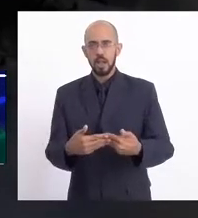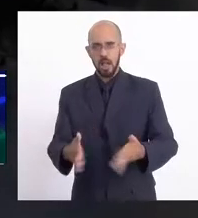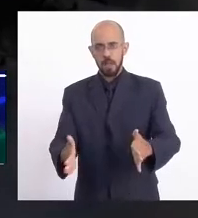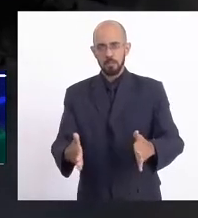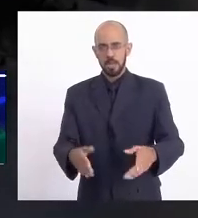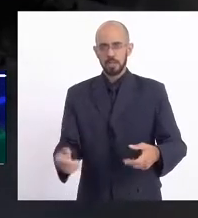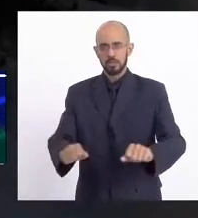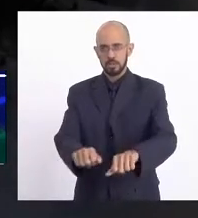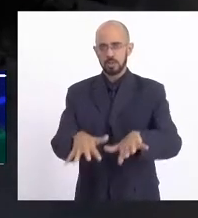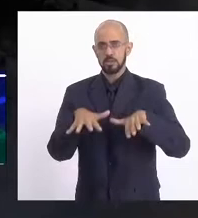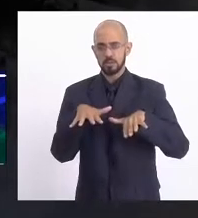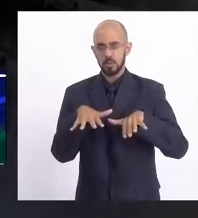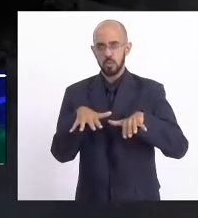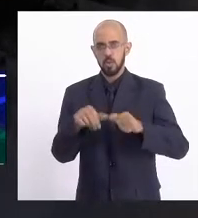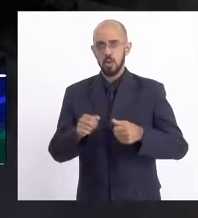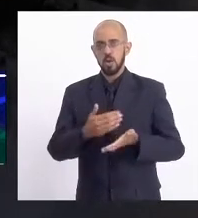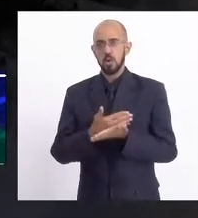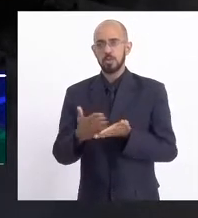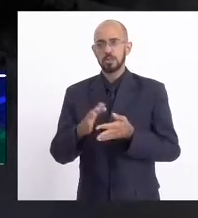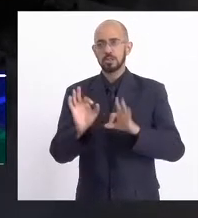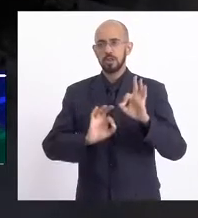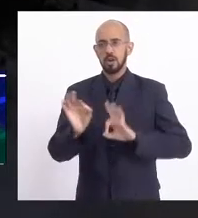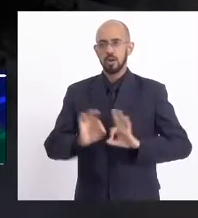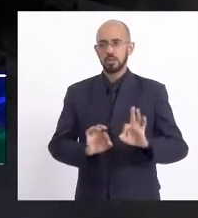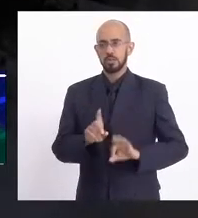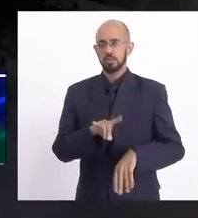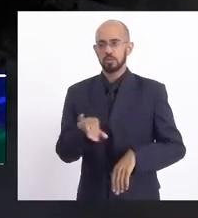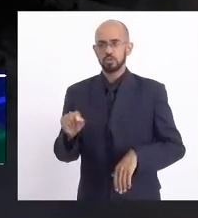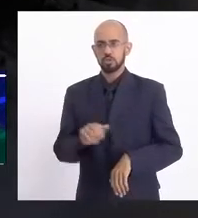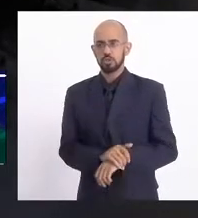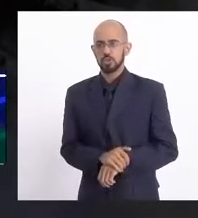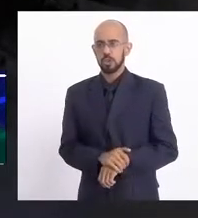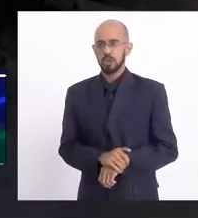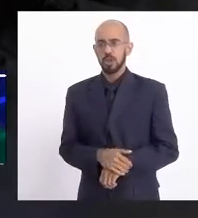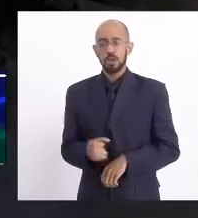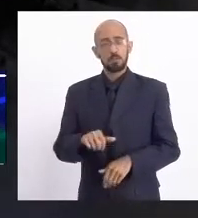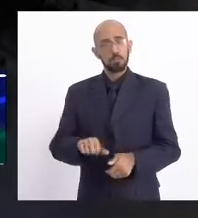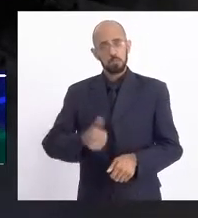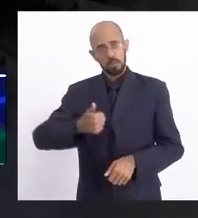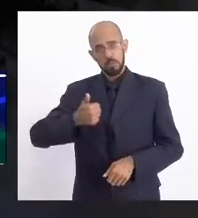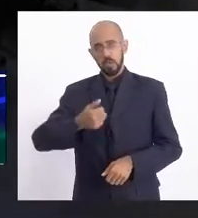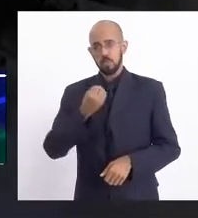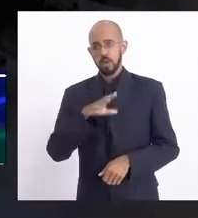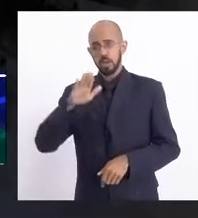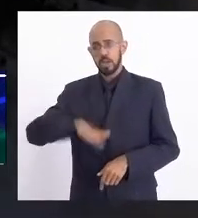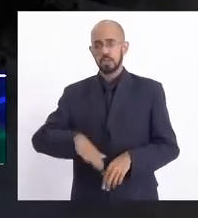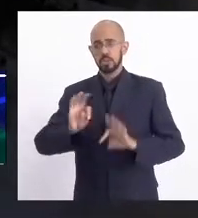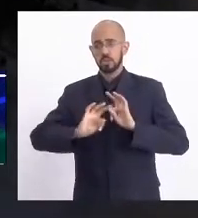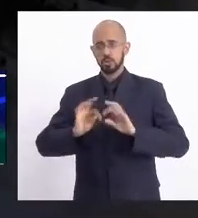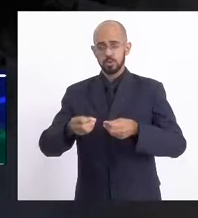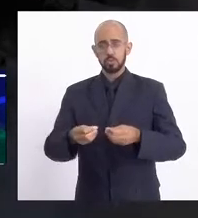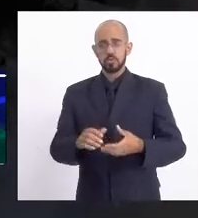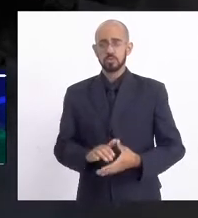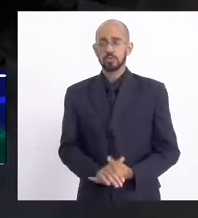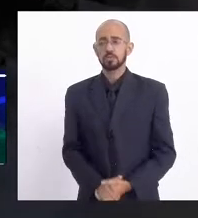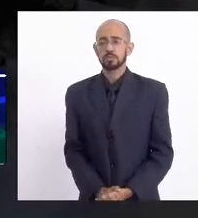sessão. Passa-se a ordem do dia. Primeiramente, boa tarde a todas e todos.